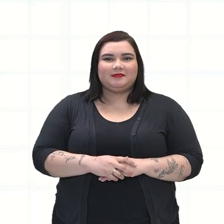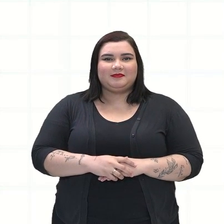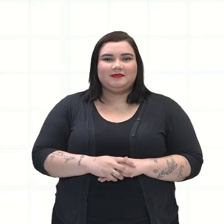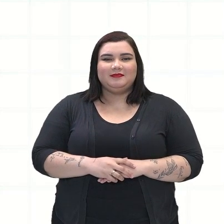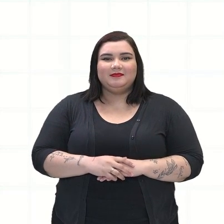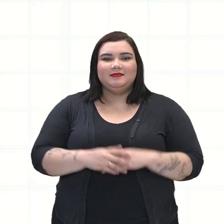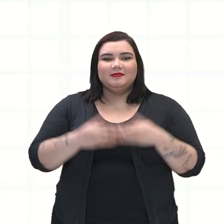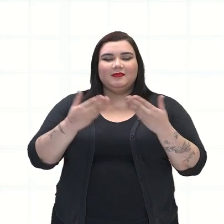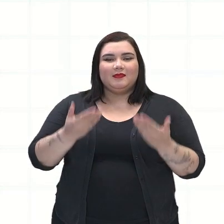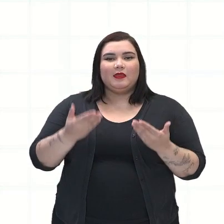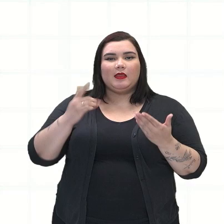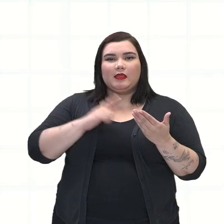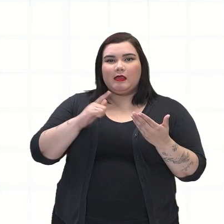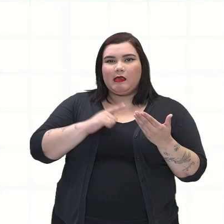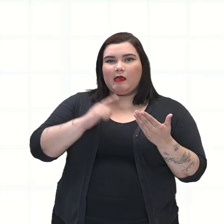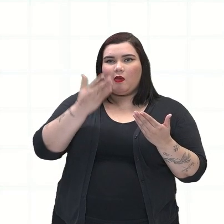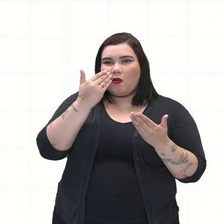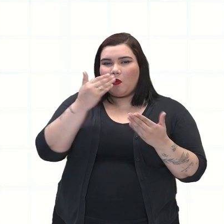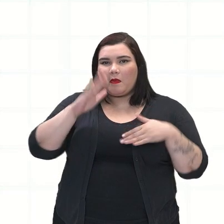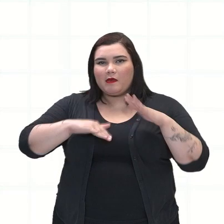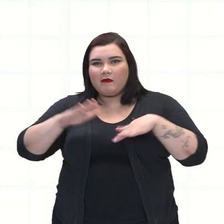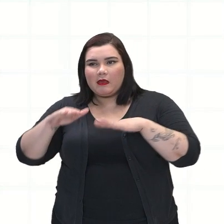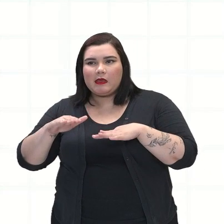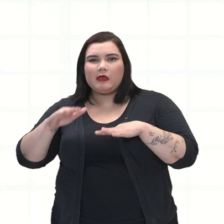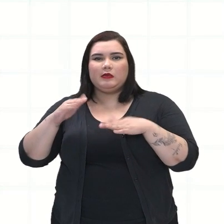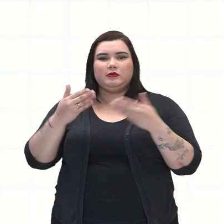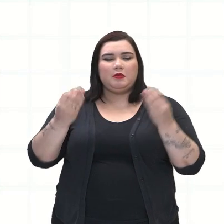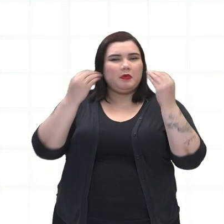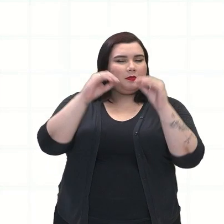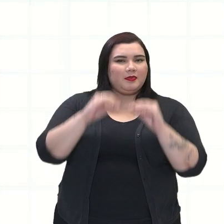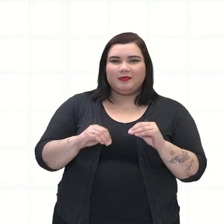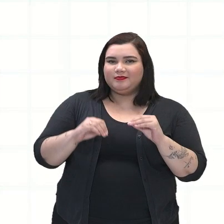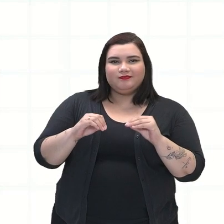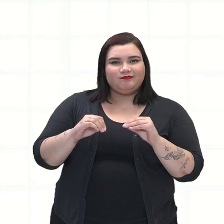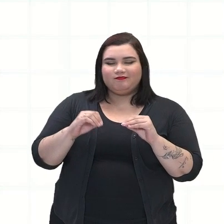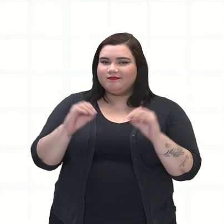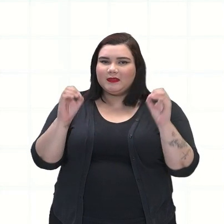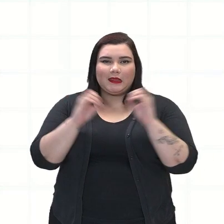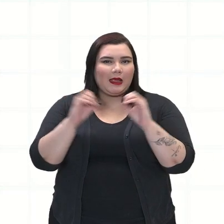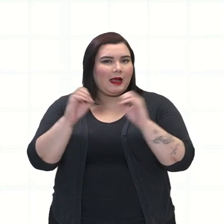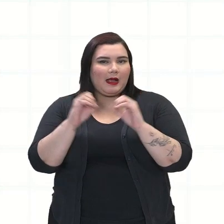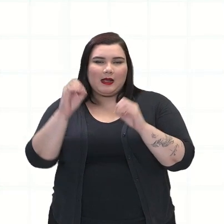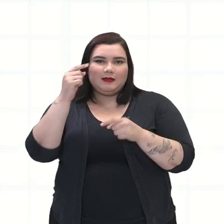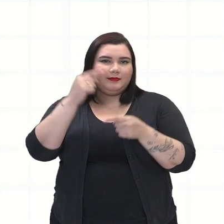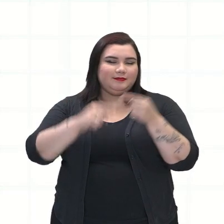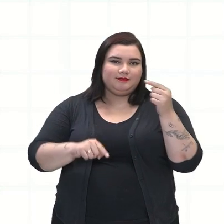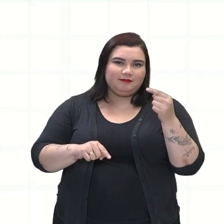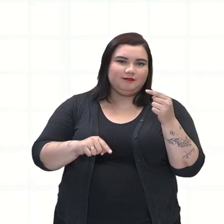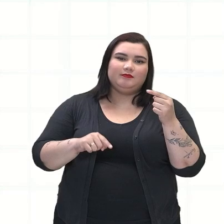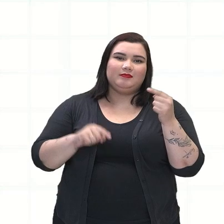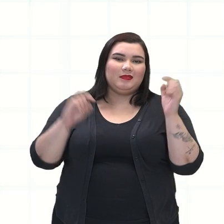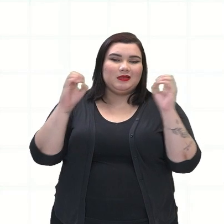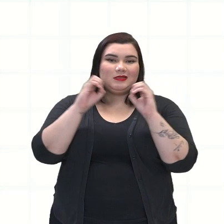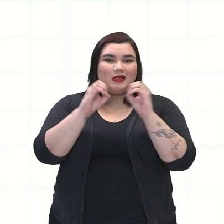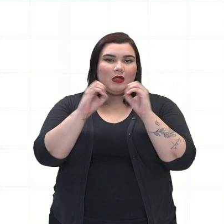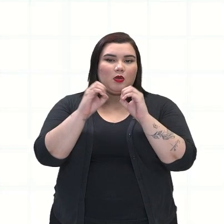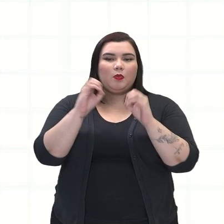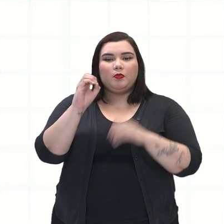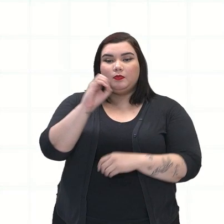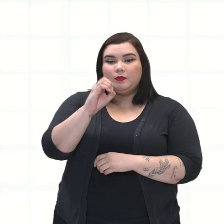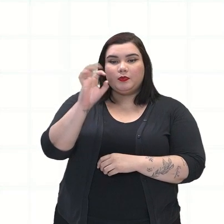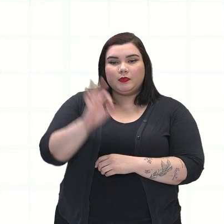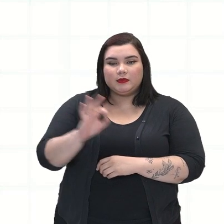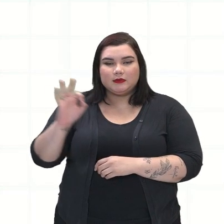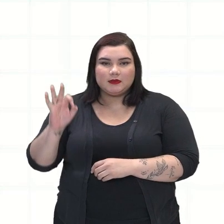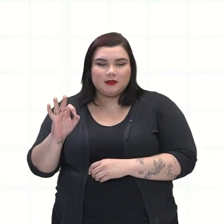frequentemente, often, usually, nenhum cabe aqui, always, sometimes, é 0% de